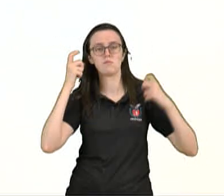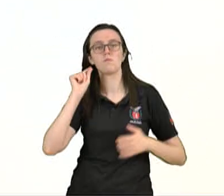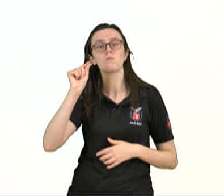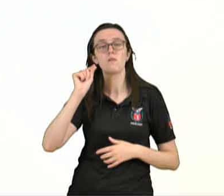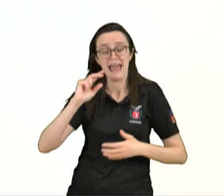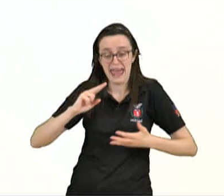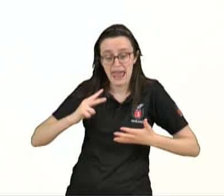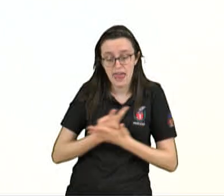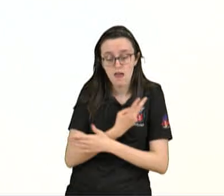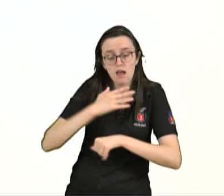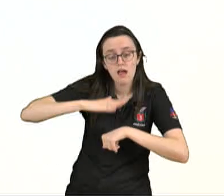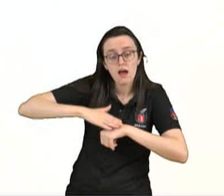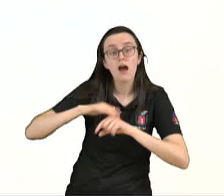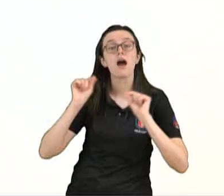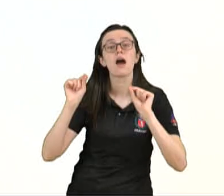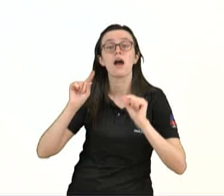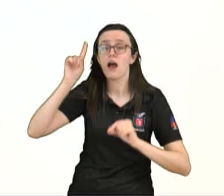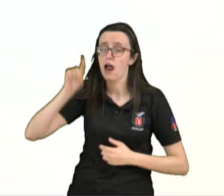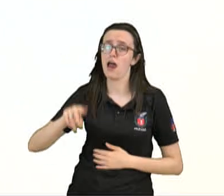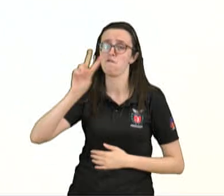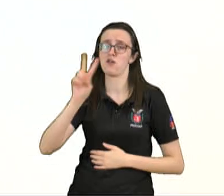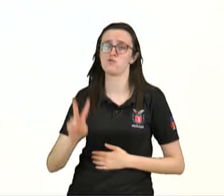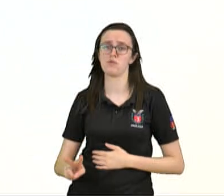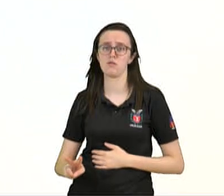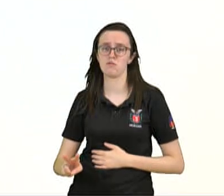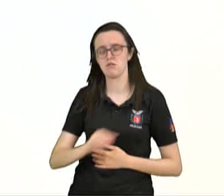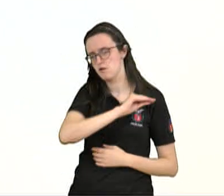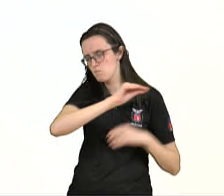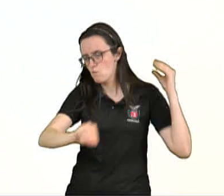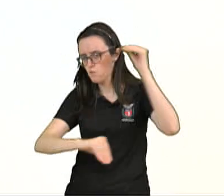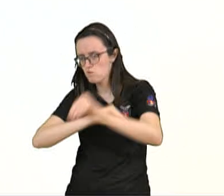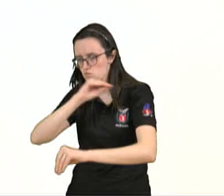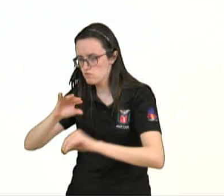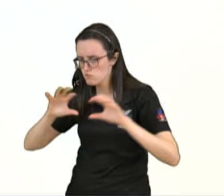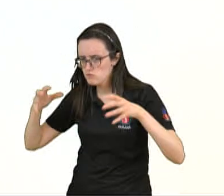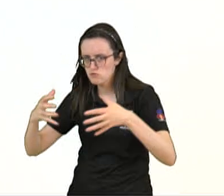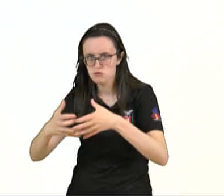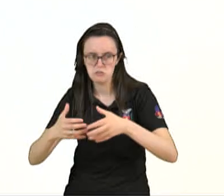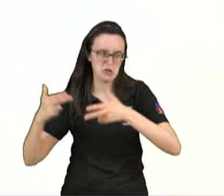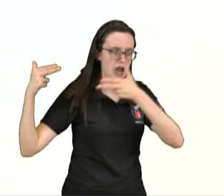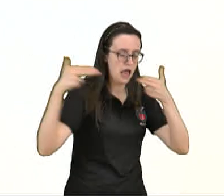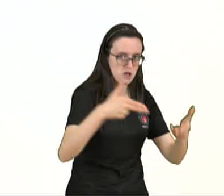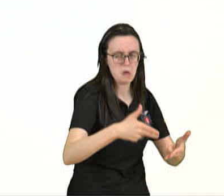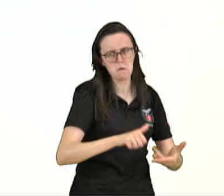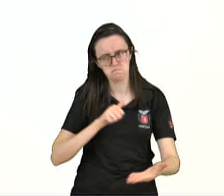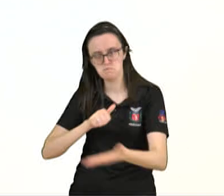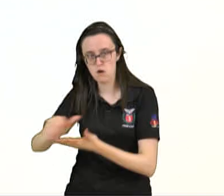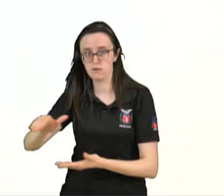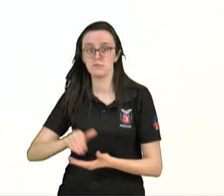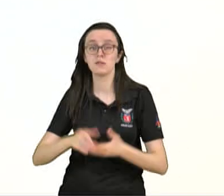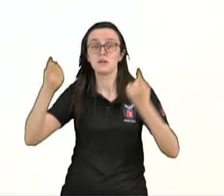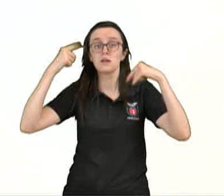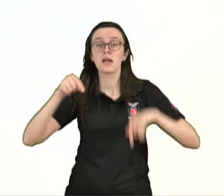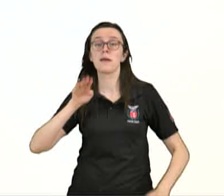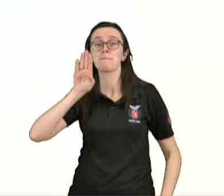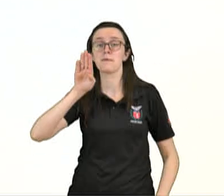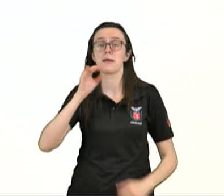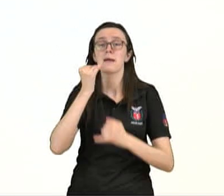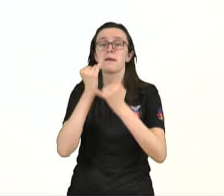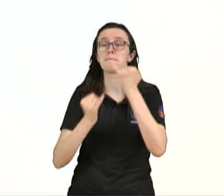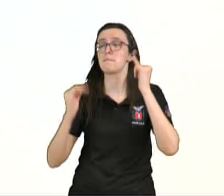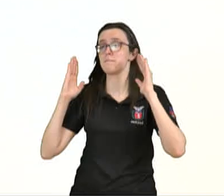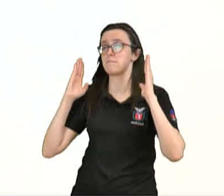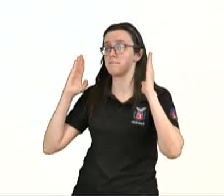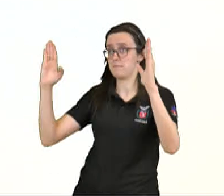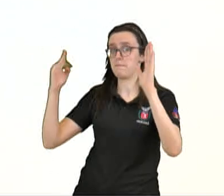delito teria sido cometido pelos imigrantes que acabaram punidos por isso. Em B, aparece apenas